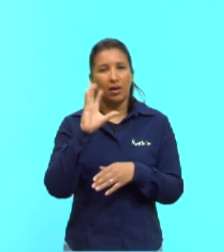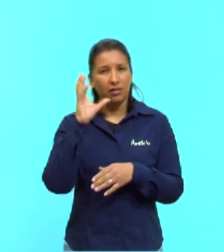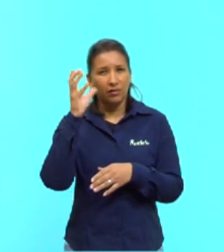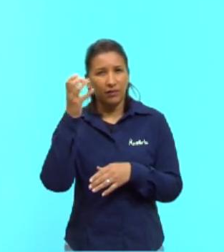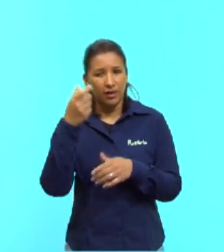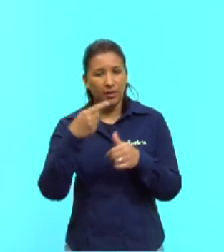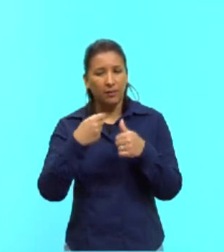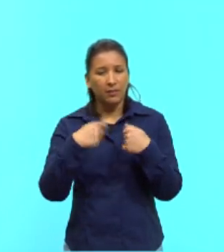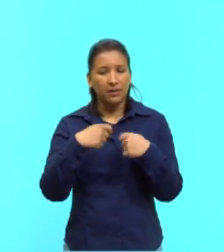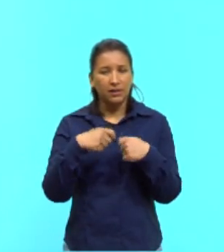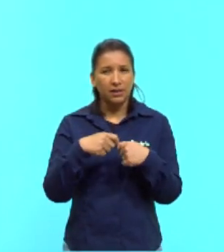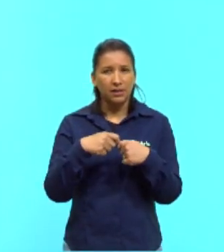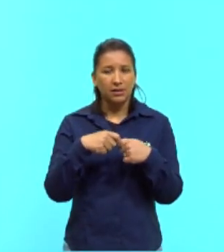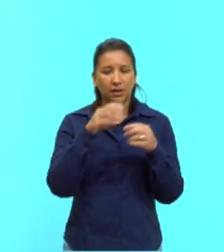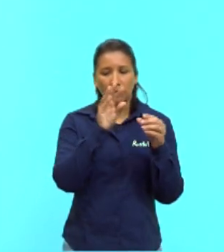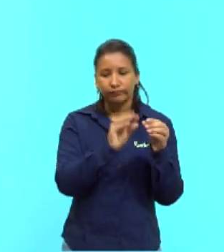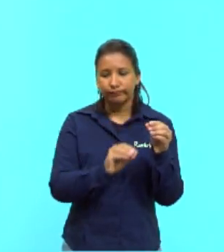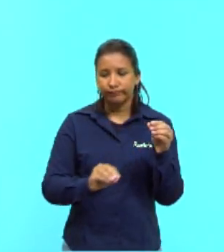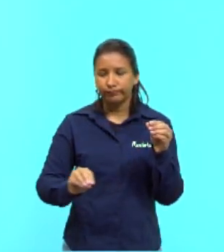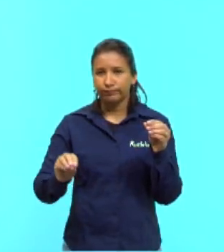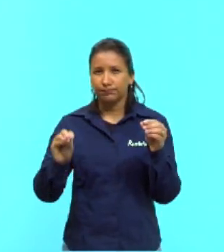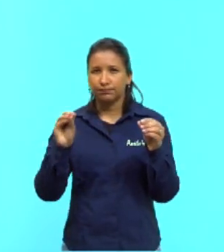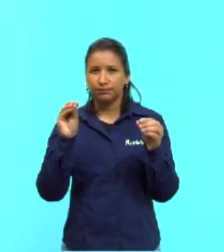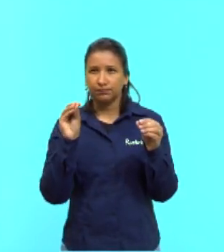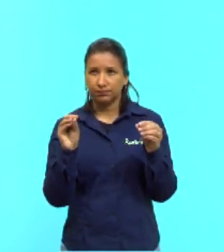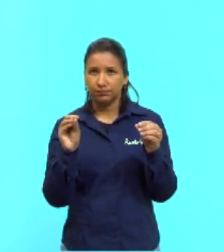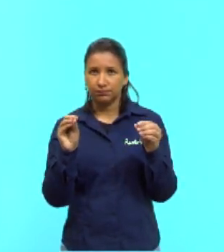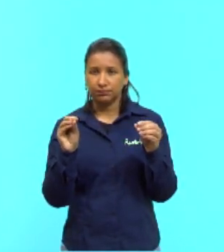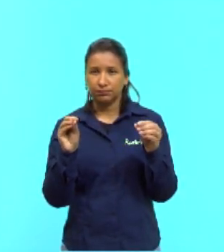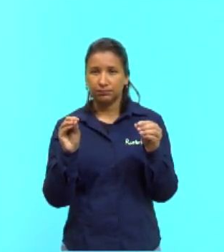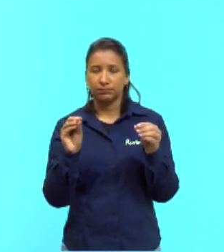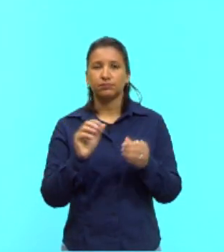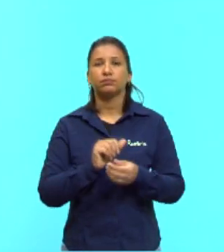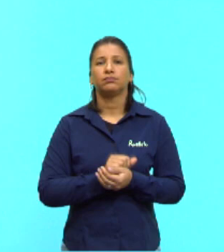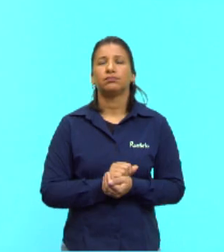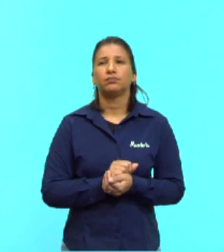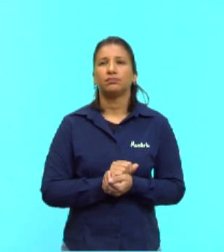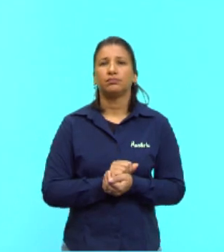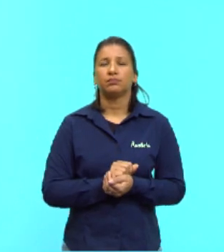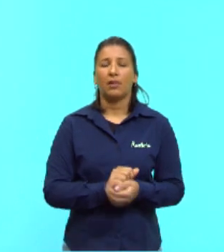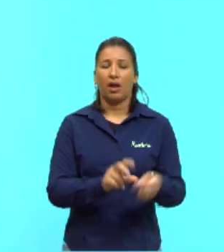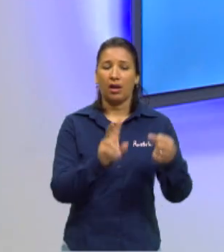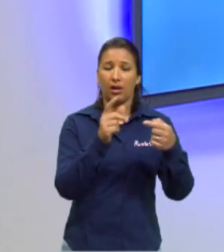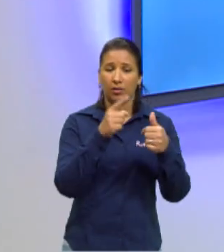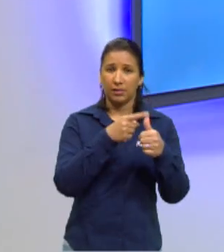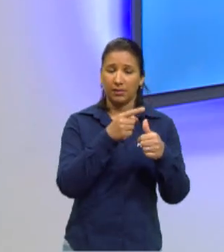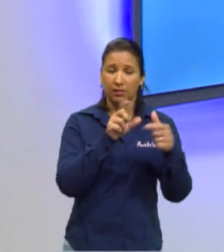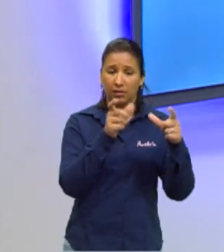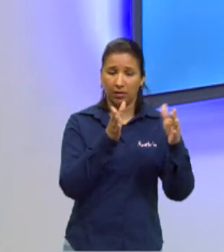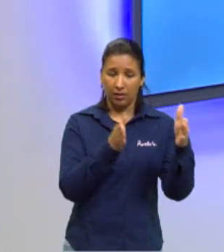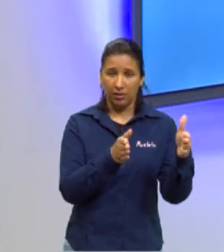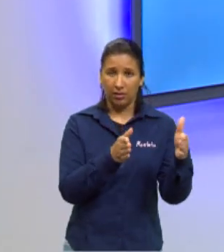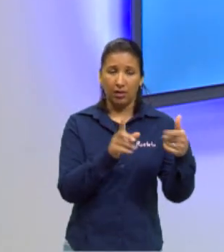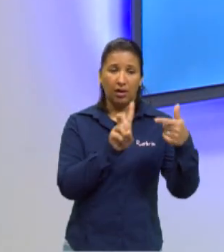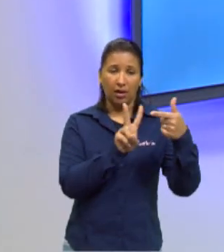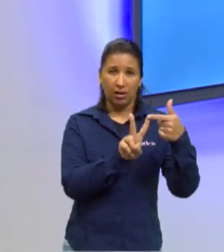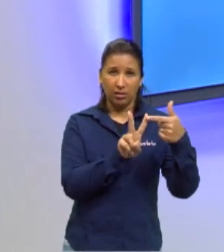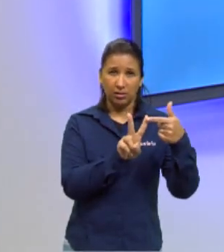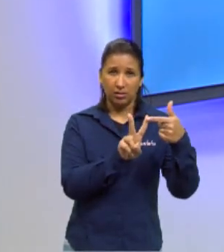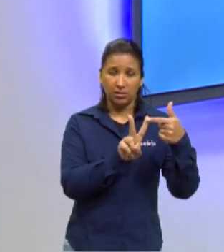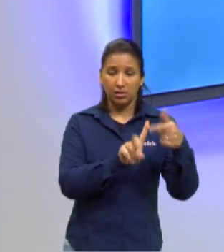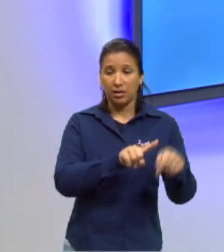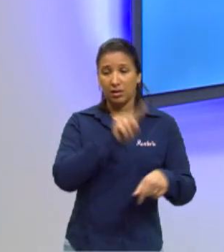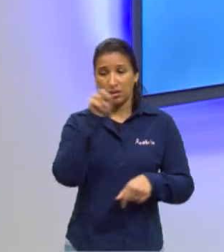resolva, a gente vai deixar no primeiro membro o termo que está com a raiz e no segundo